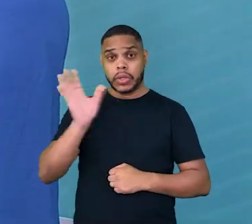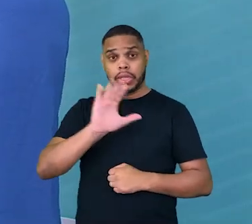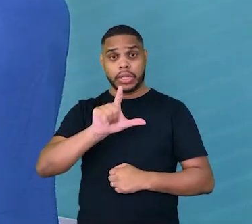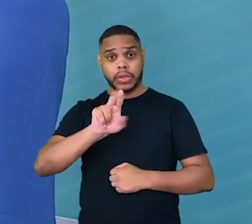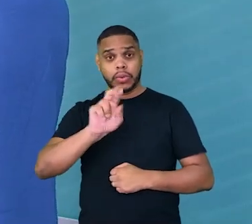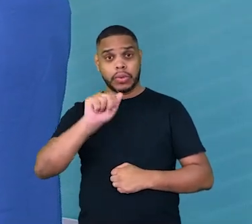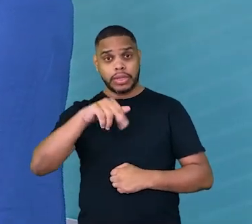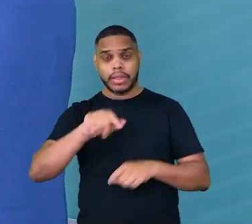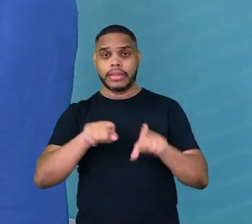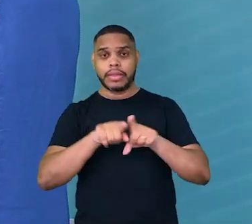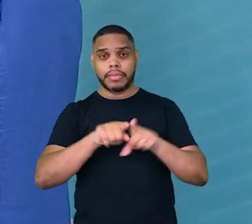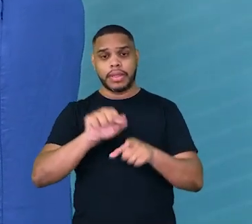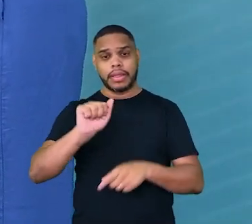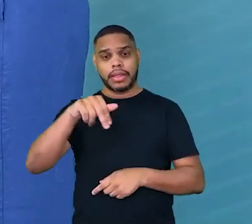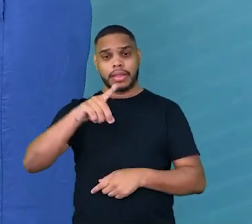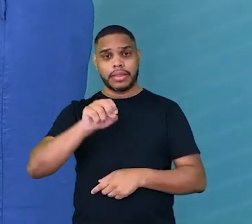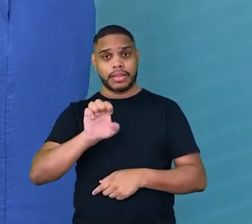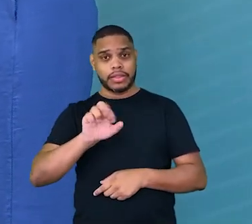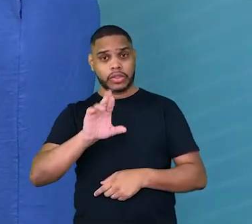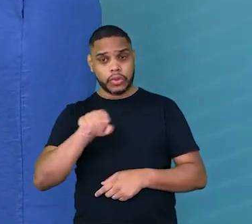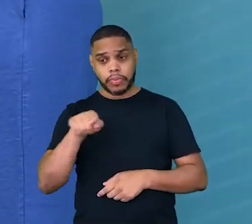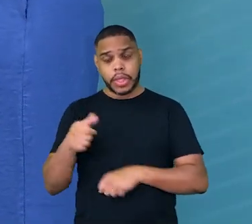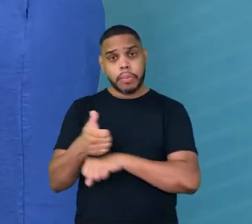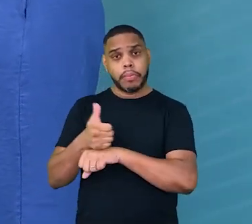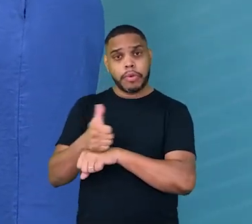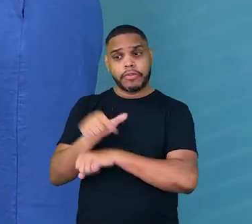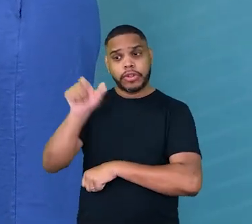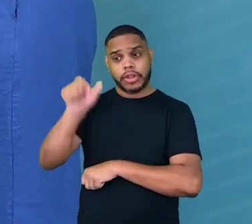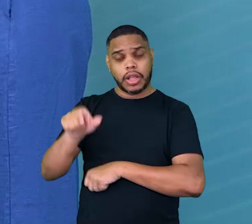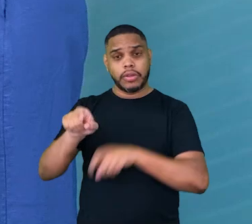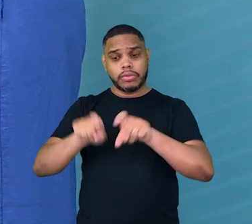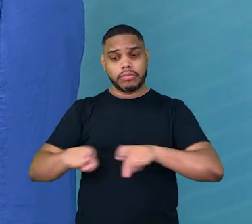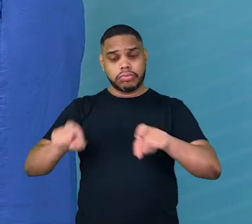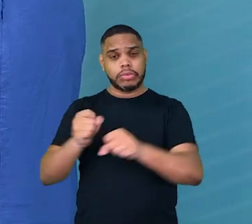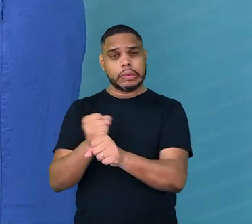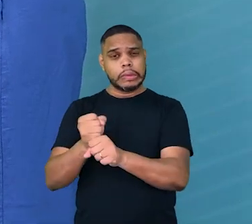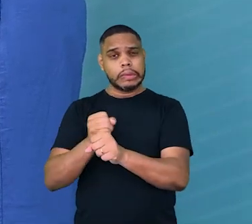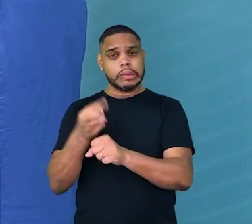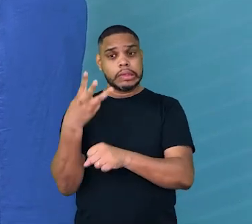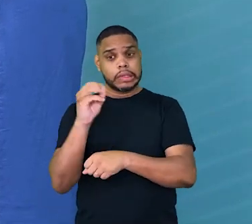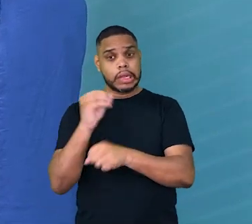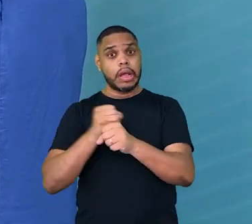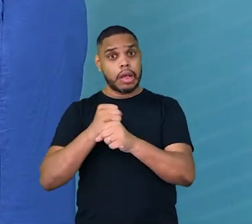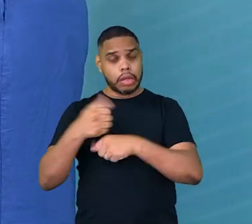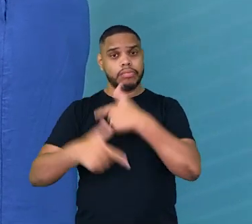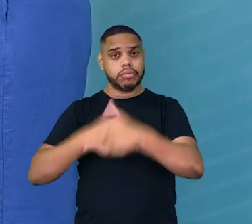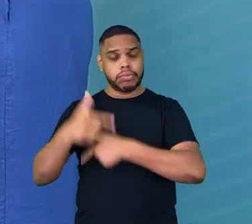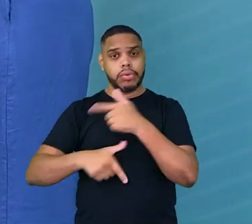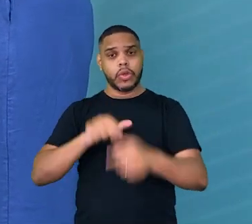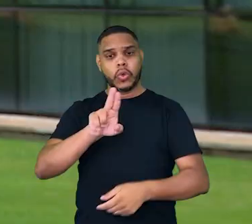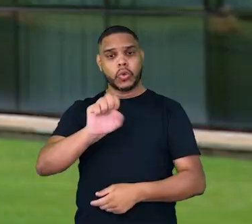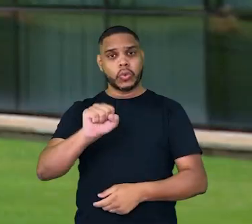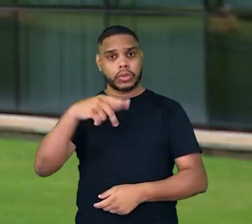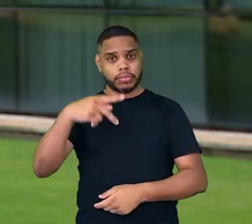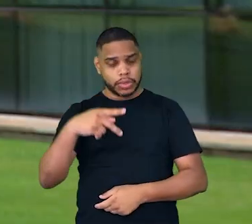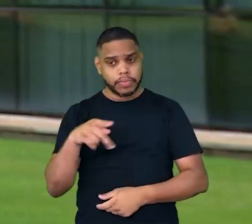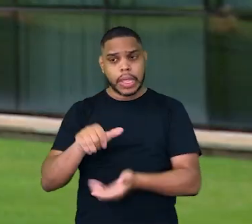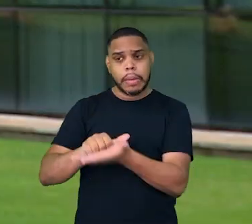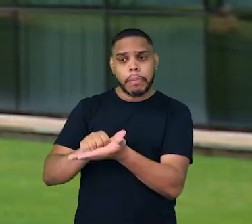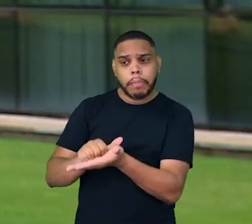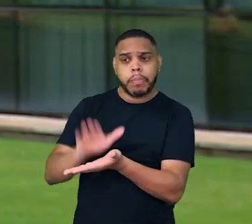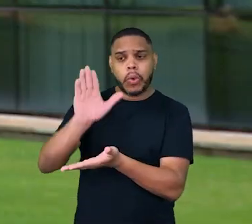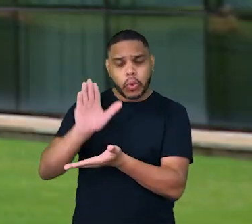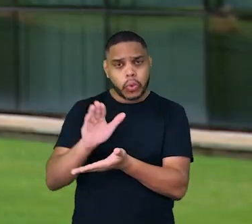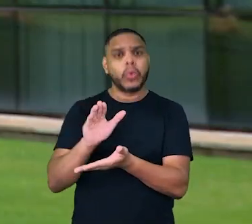Olá, Luana e Anderson. O técnico de informática trabalhou por 30 anos na Universidade de São Paulo, a USP. Ele foi